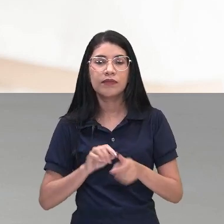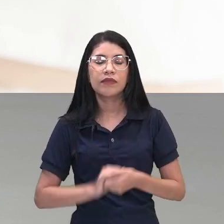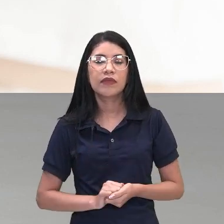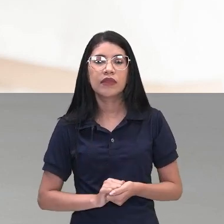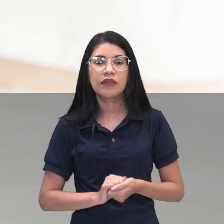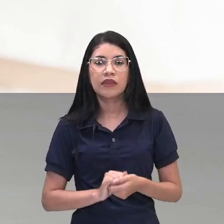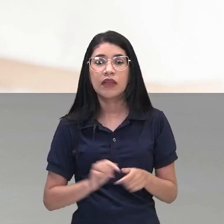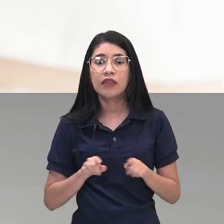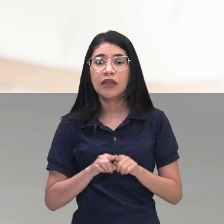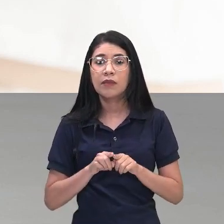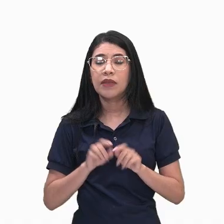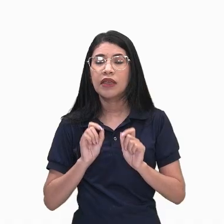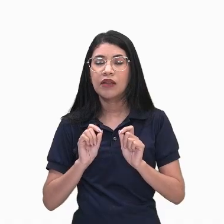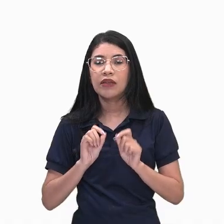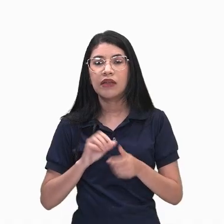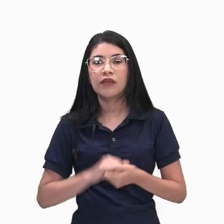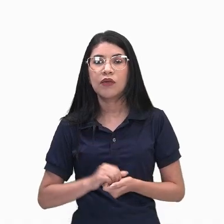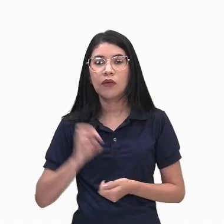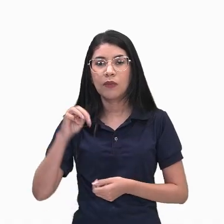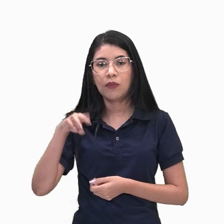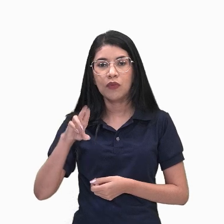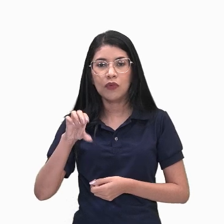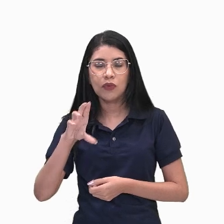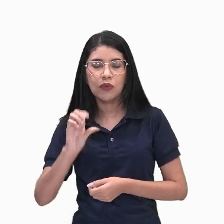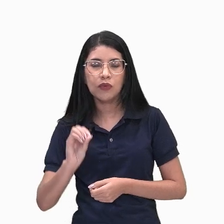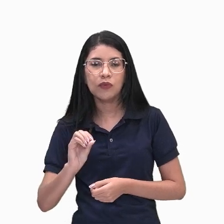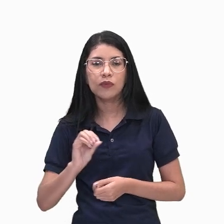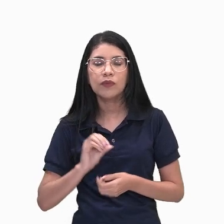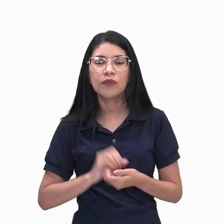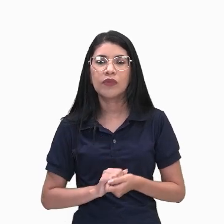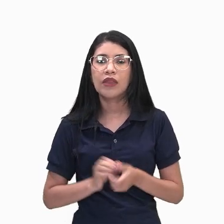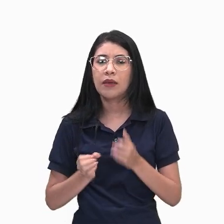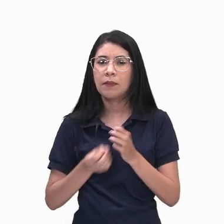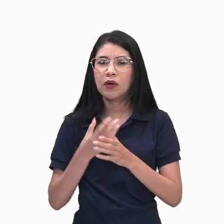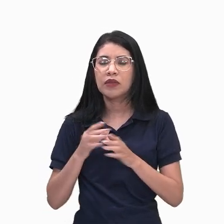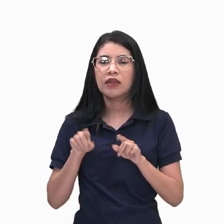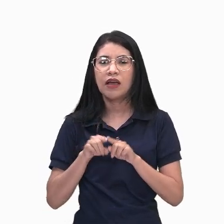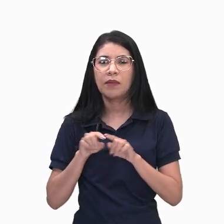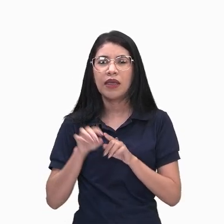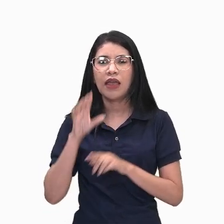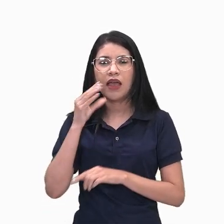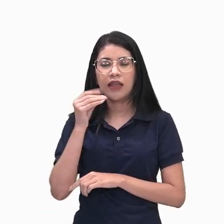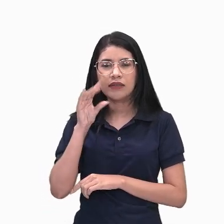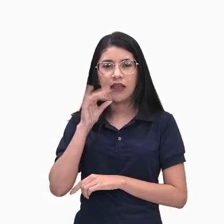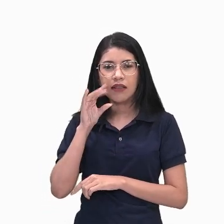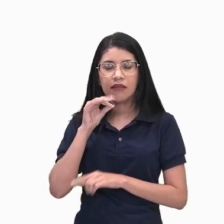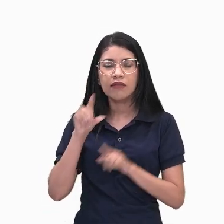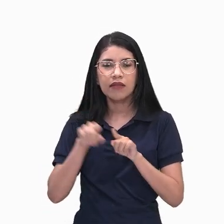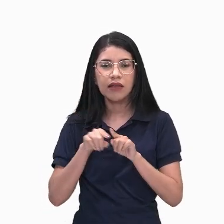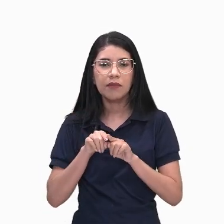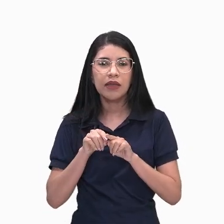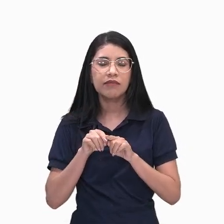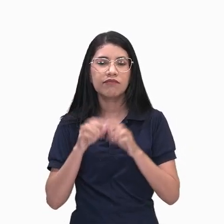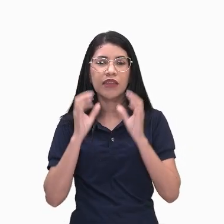ter a função de secretar o muco, né? A gente tem a produção ali da saliva, que é também